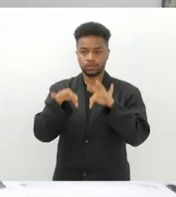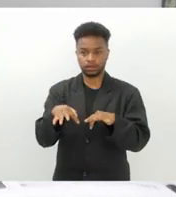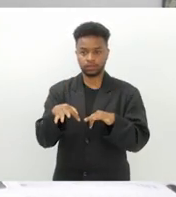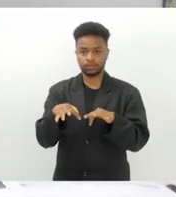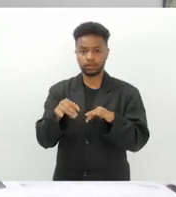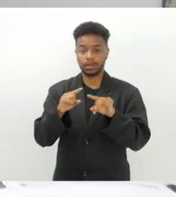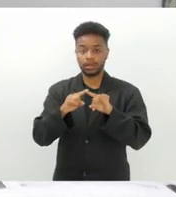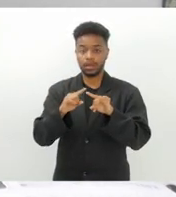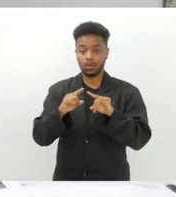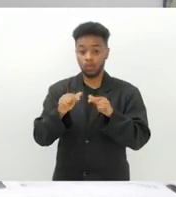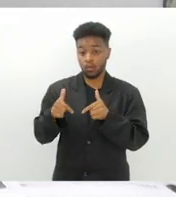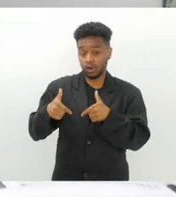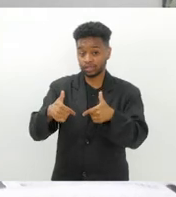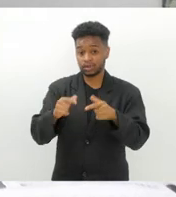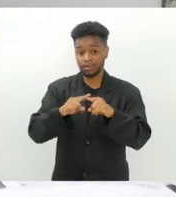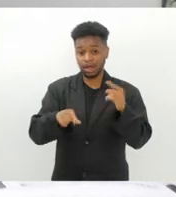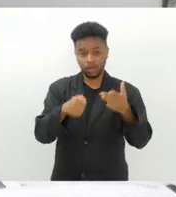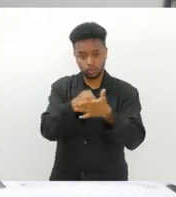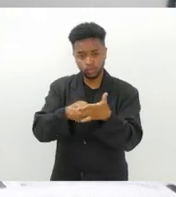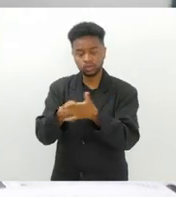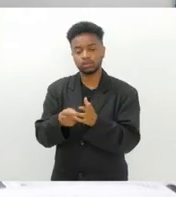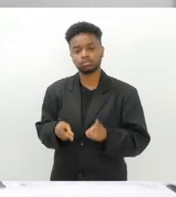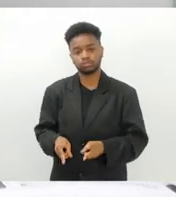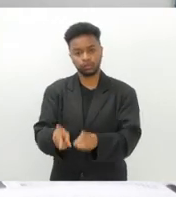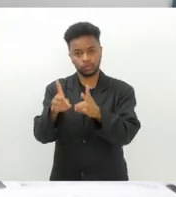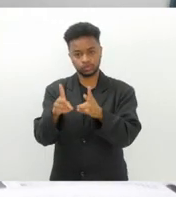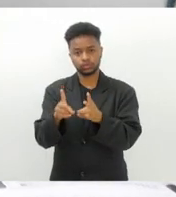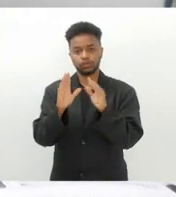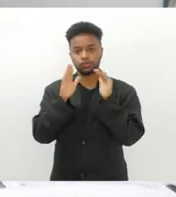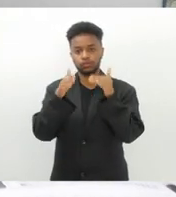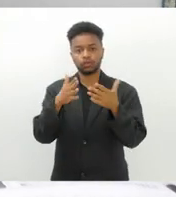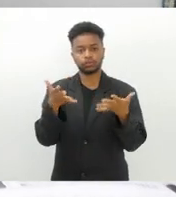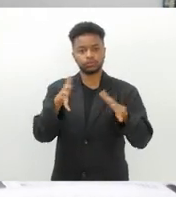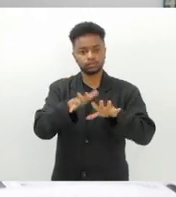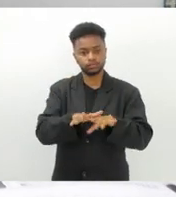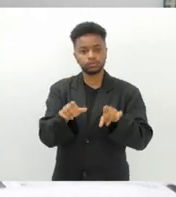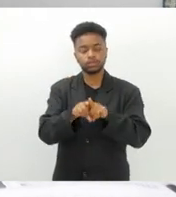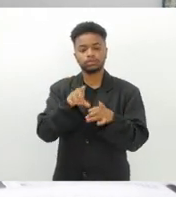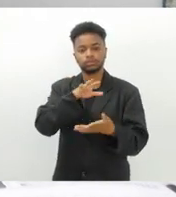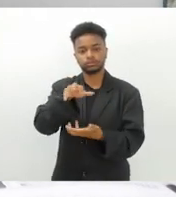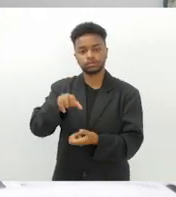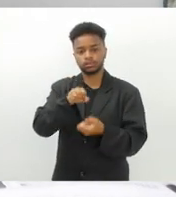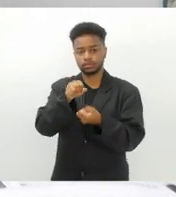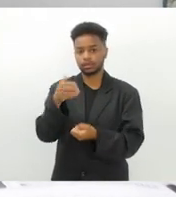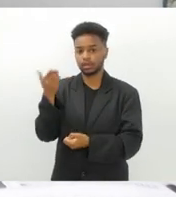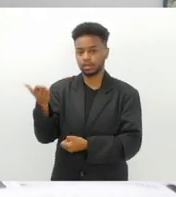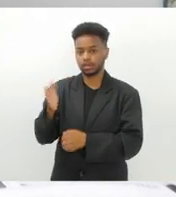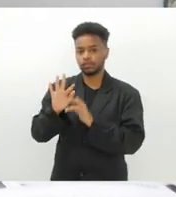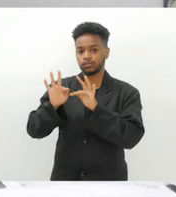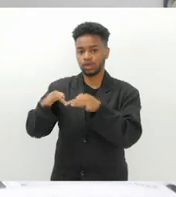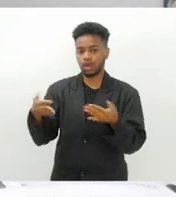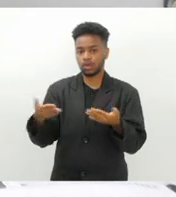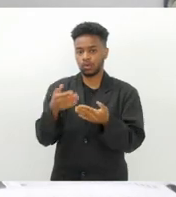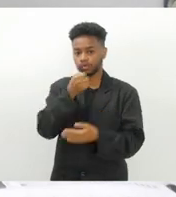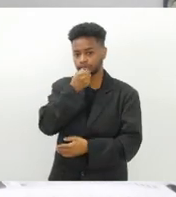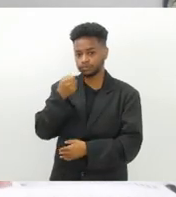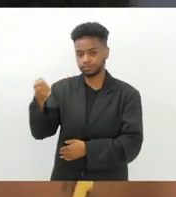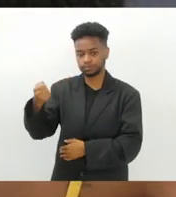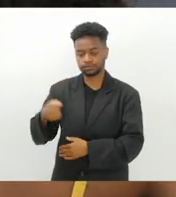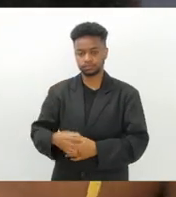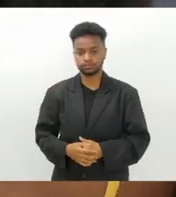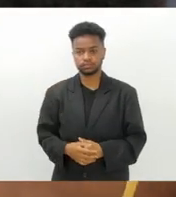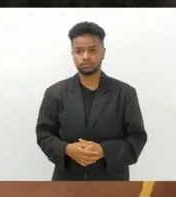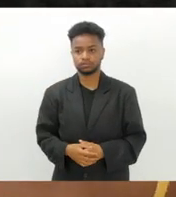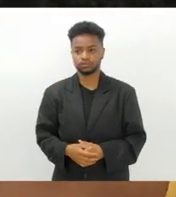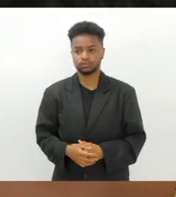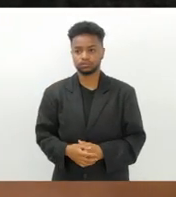não a luta pela inclusão e pela sustentabilidade. Pai Vaguinho, para encerramento, a palavra é sua. Pode